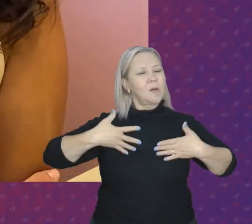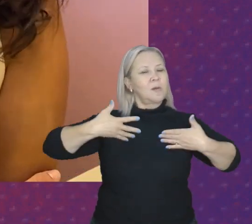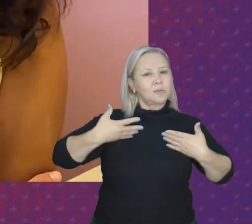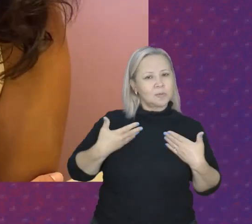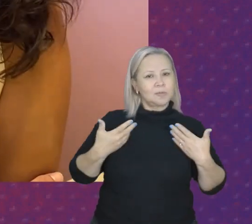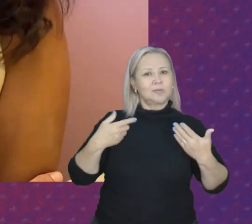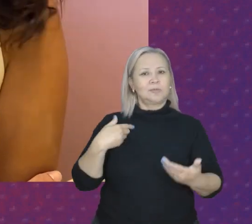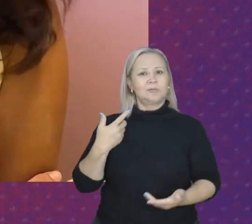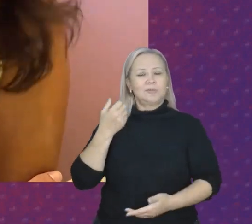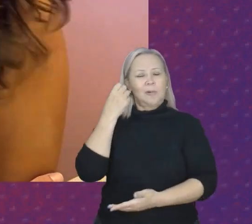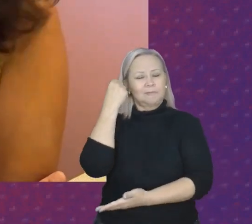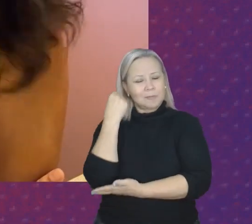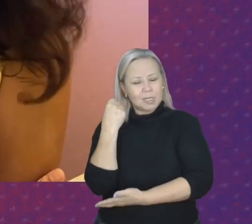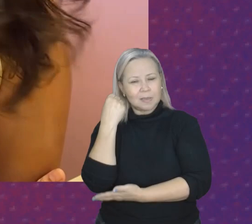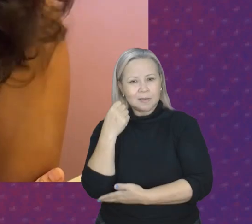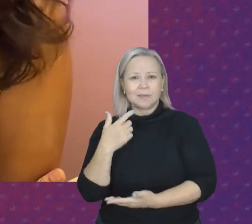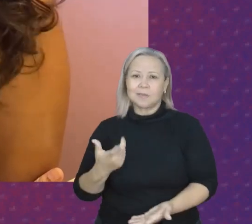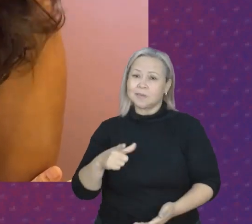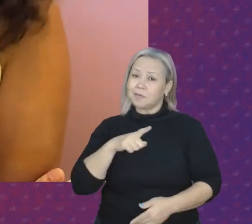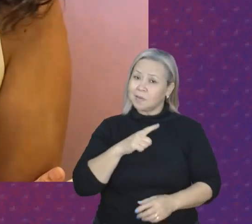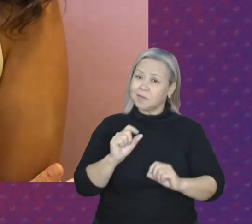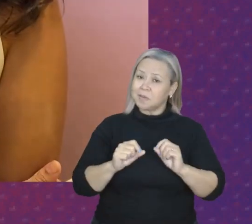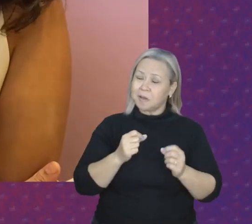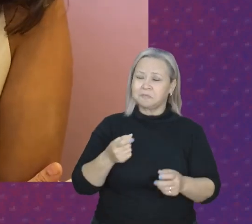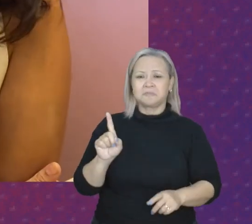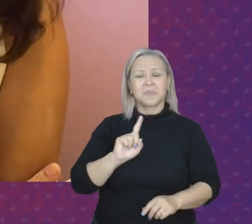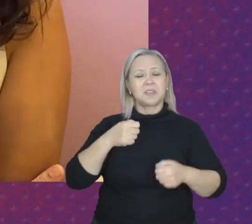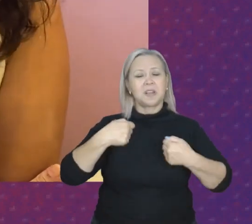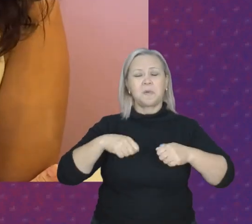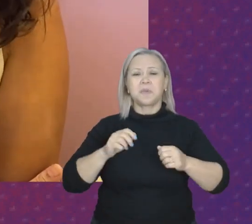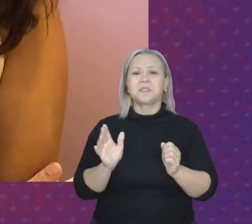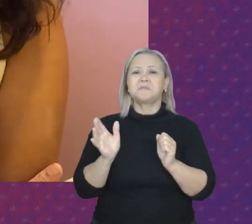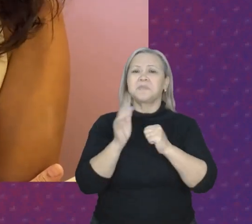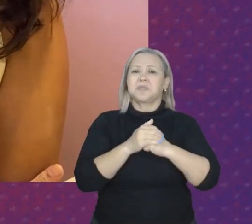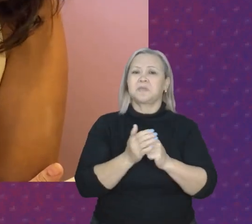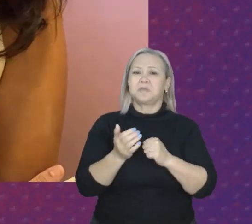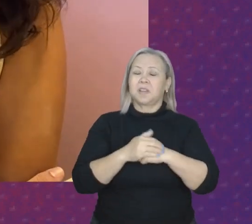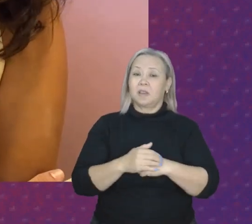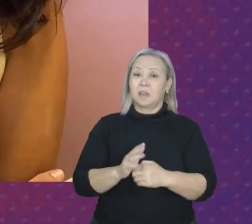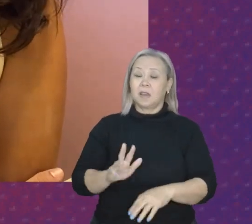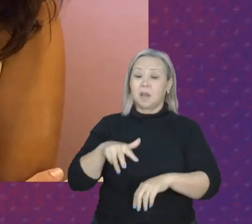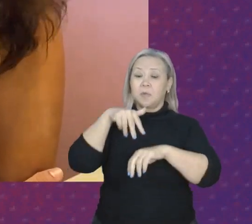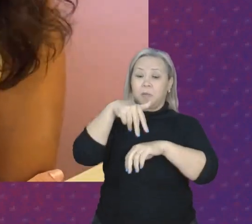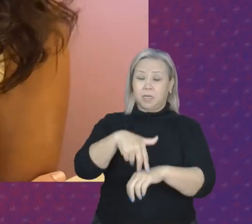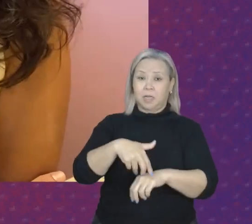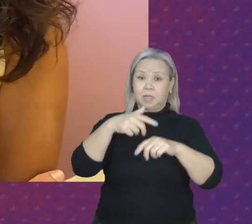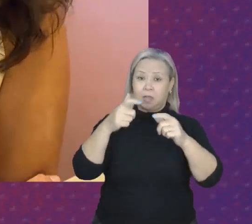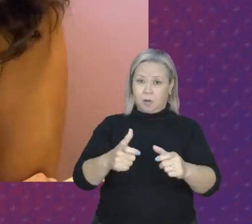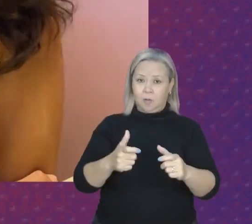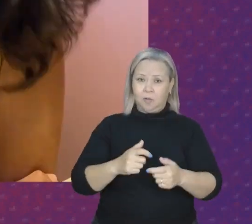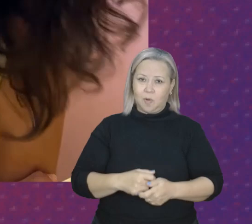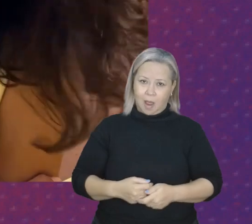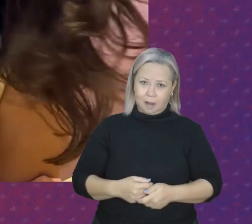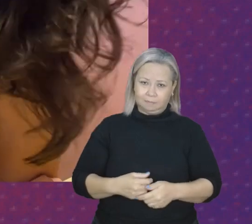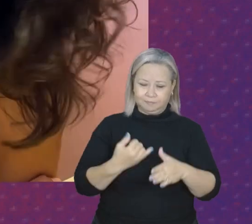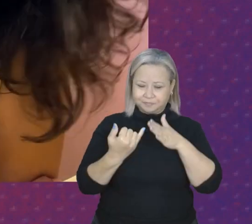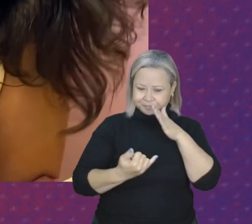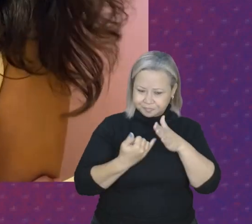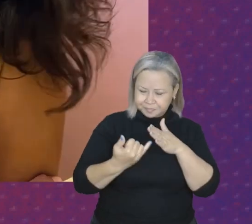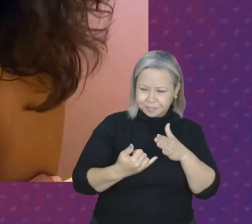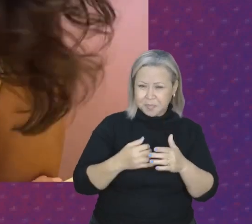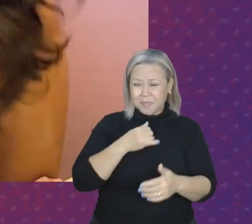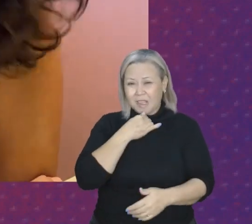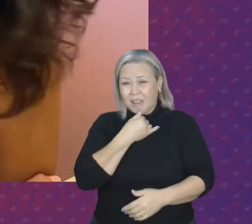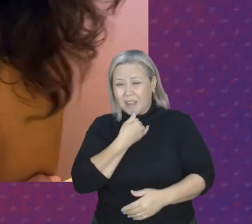nós resistimos e nós não precisamos nos esconder para chegar até esse espaço aqui, que é o espaço institucional. Infelizmente,